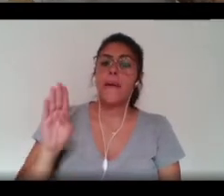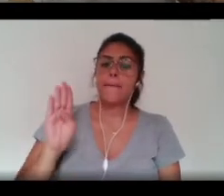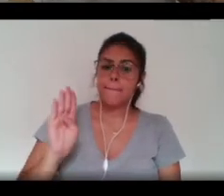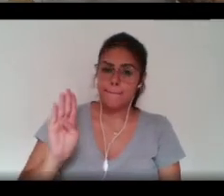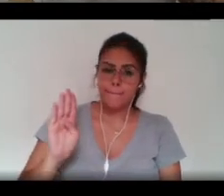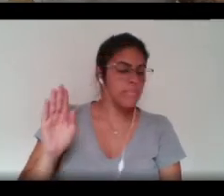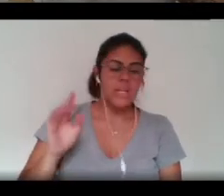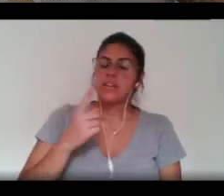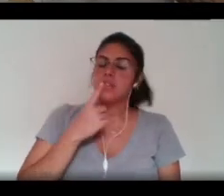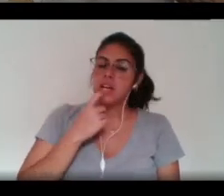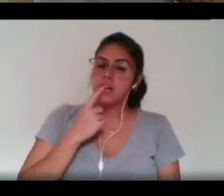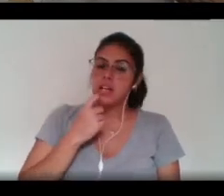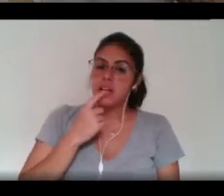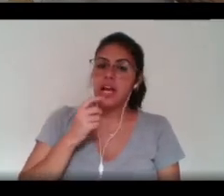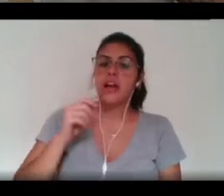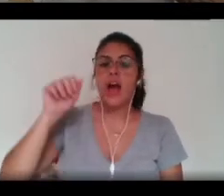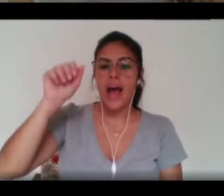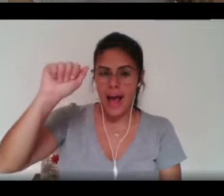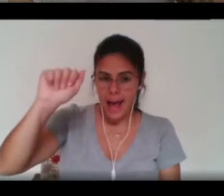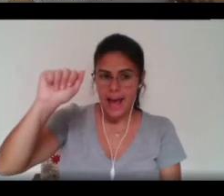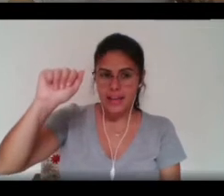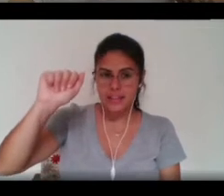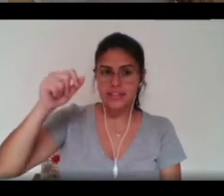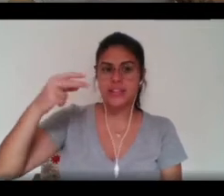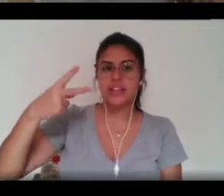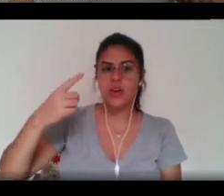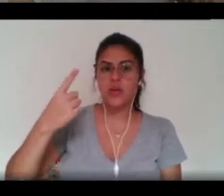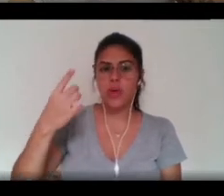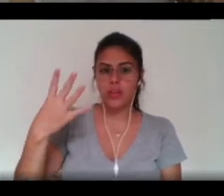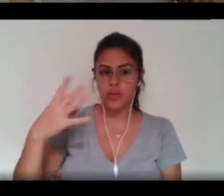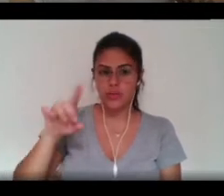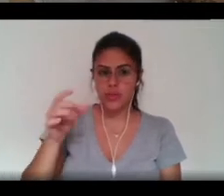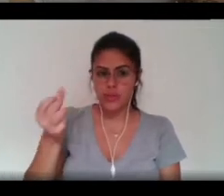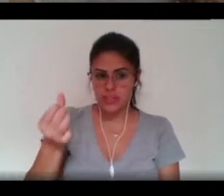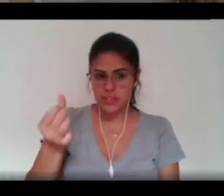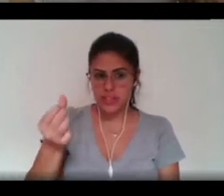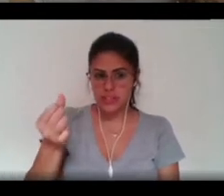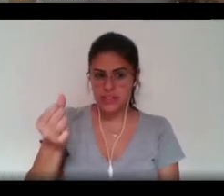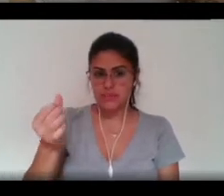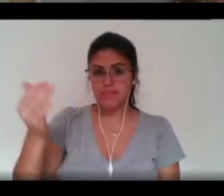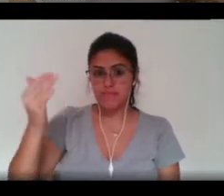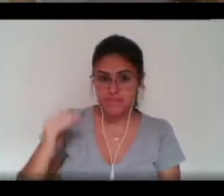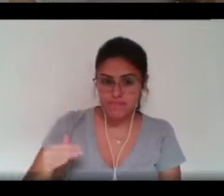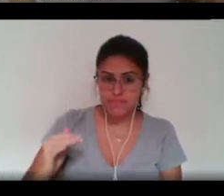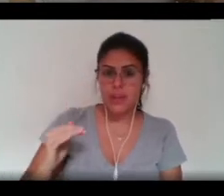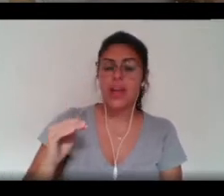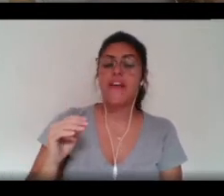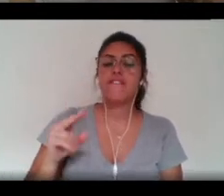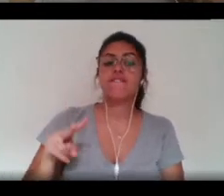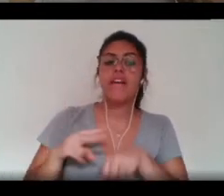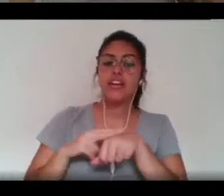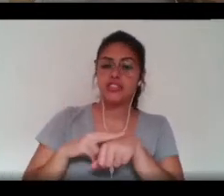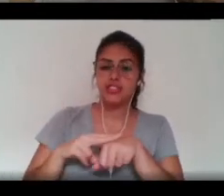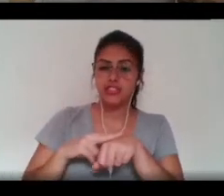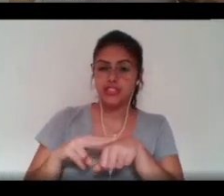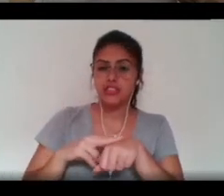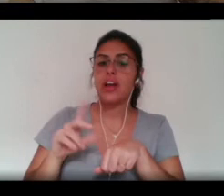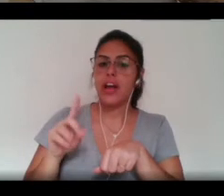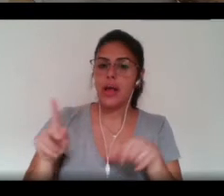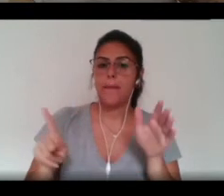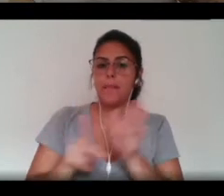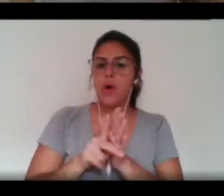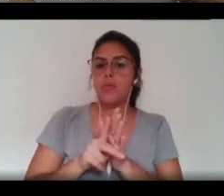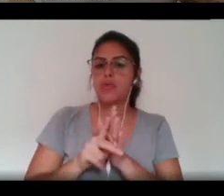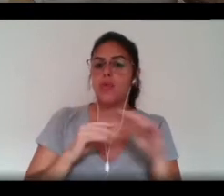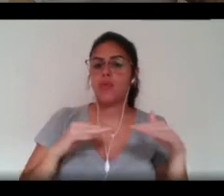A também, só que com 14,6 metros por segundo ao quadrado. E em verde, eu tenho o movimento